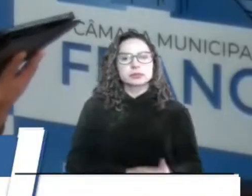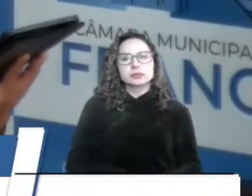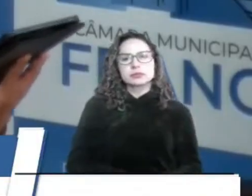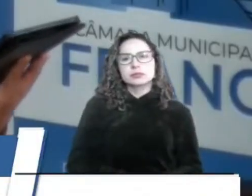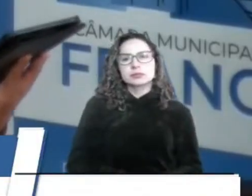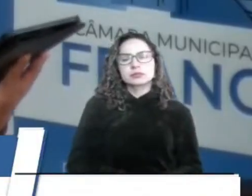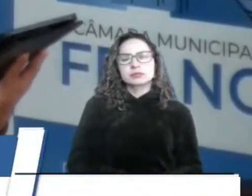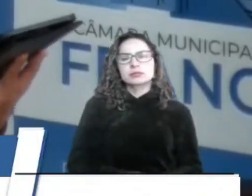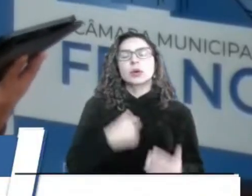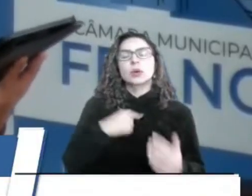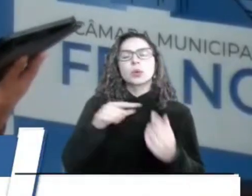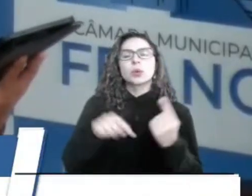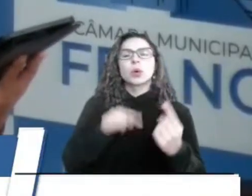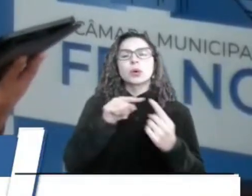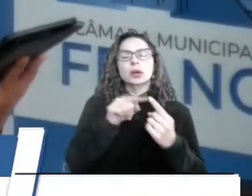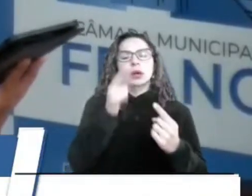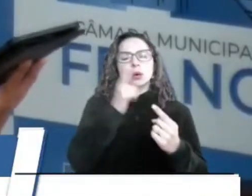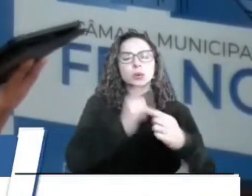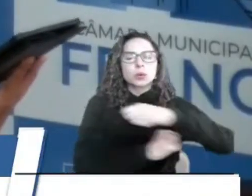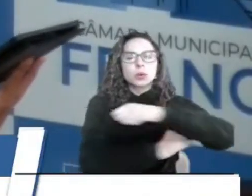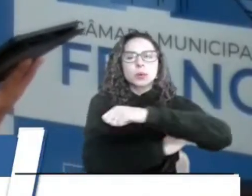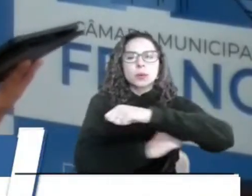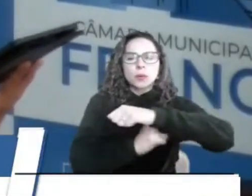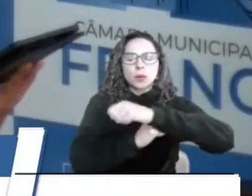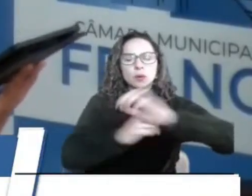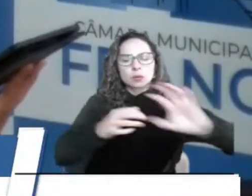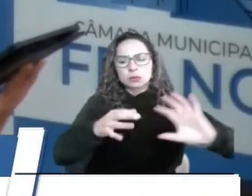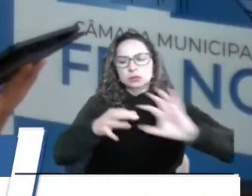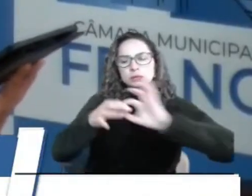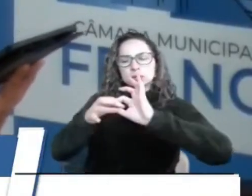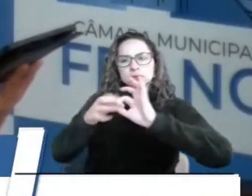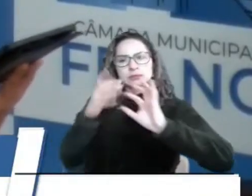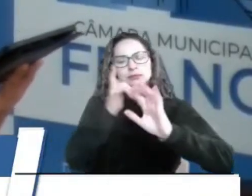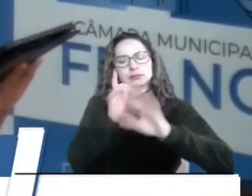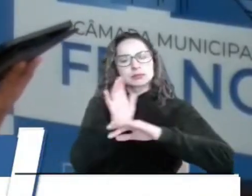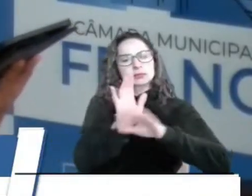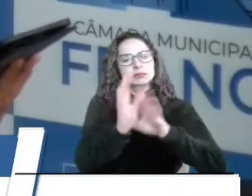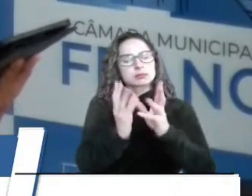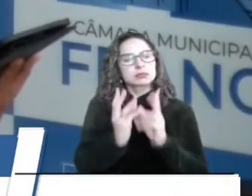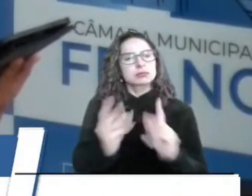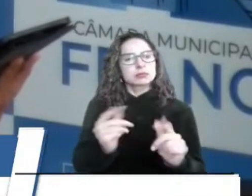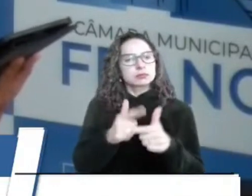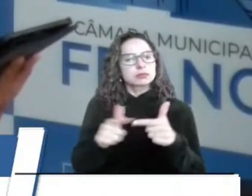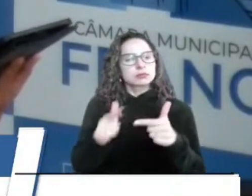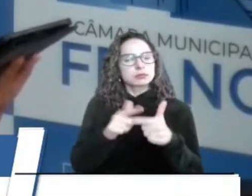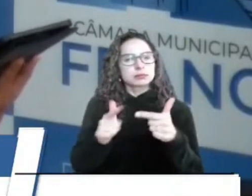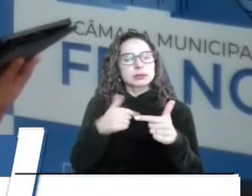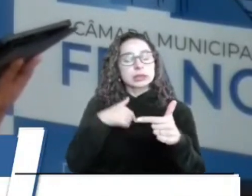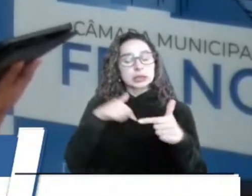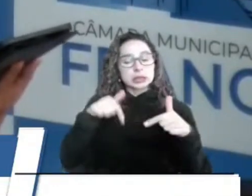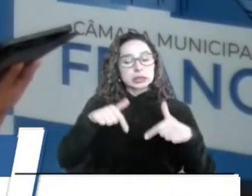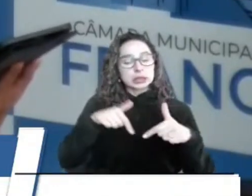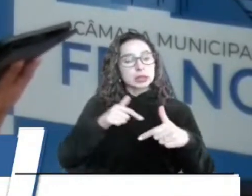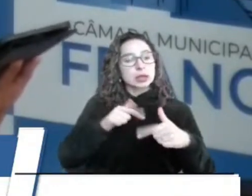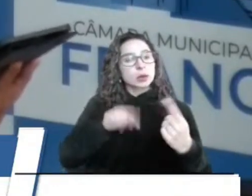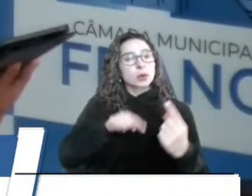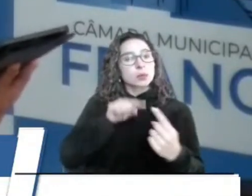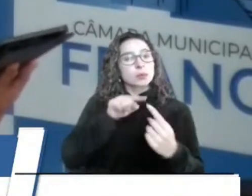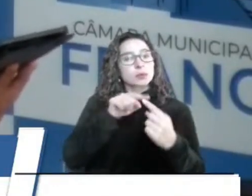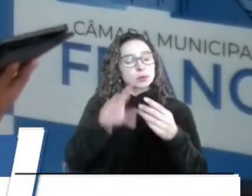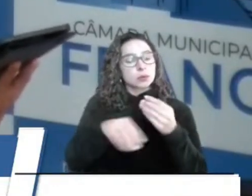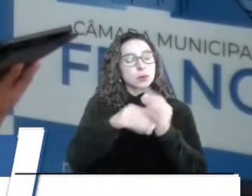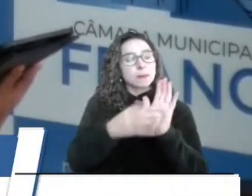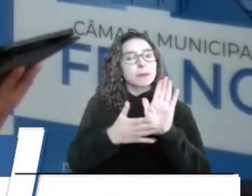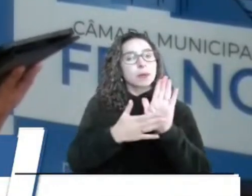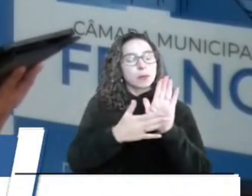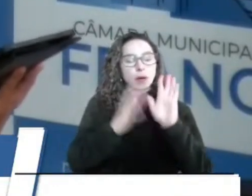Nossa intenção é construir pontes e propor soluções. Estamos aqui para contribuir com propostas que respeitam a